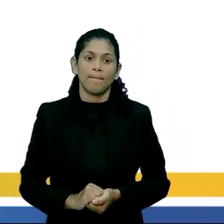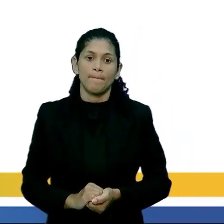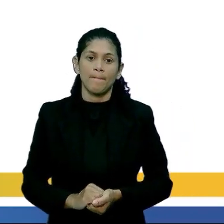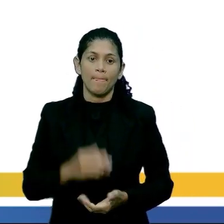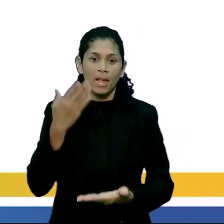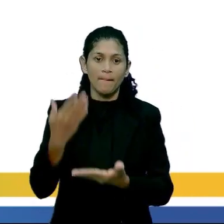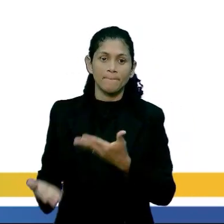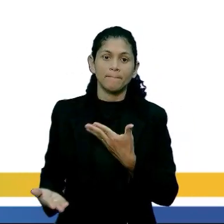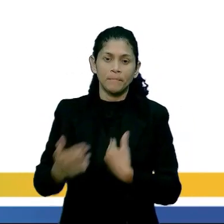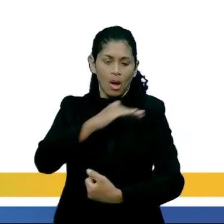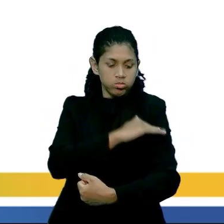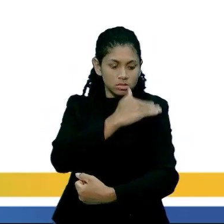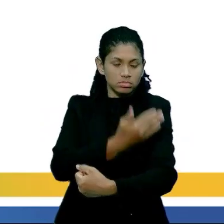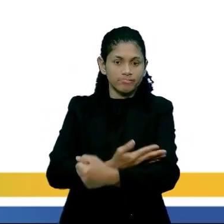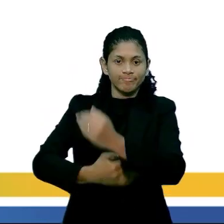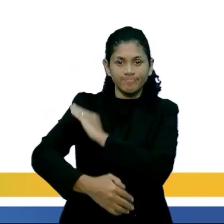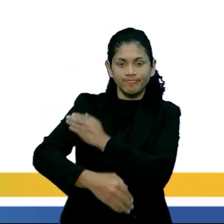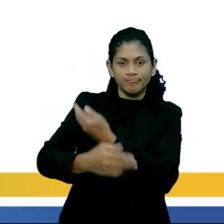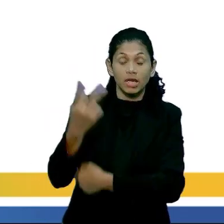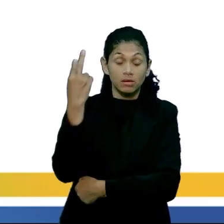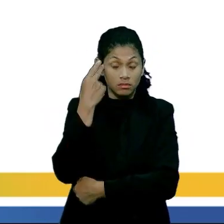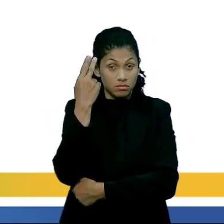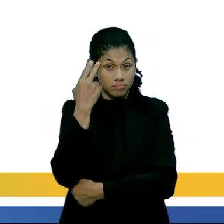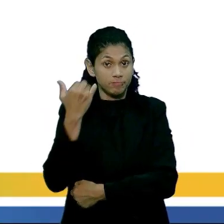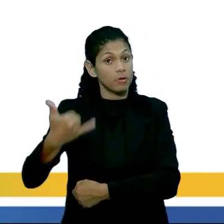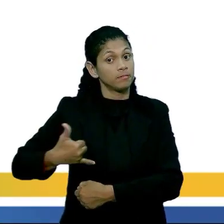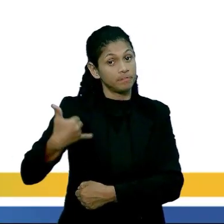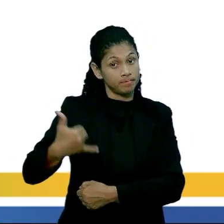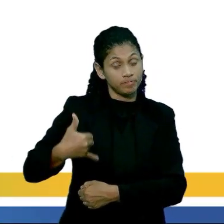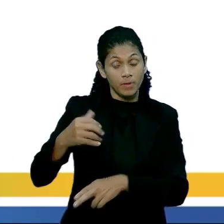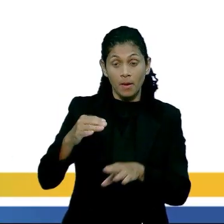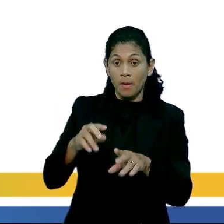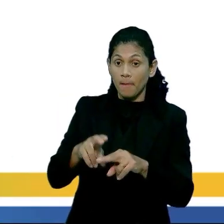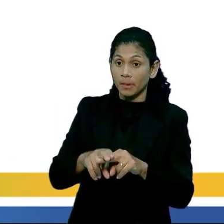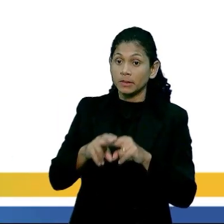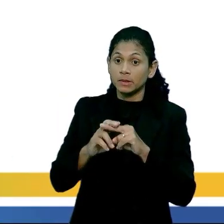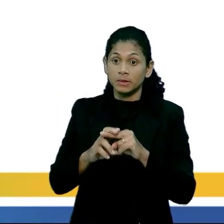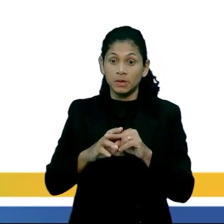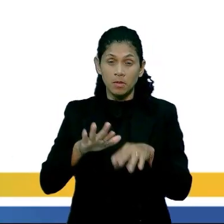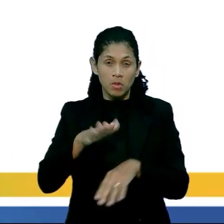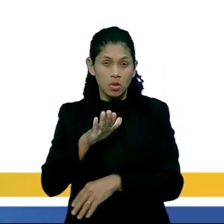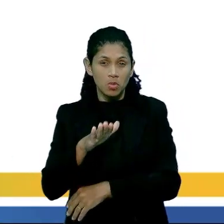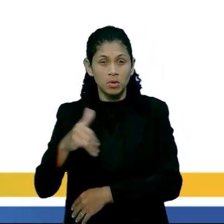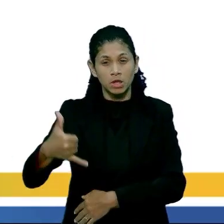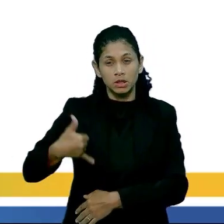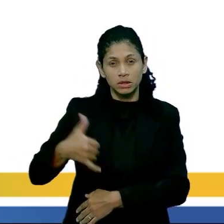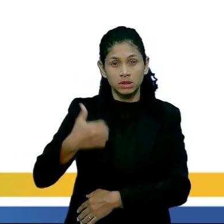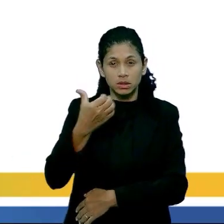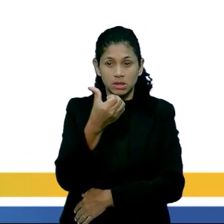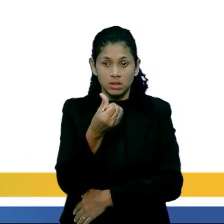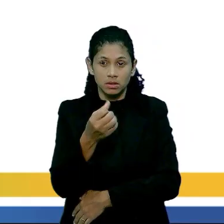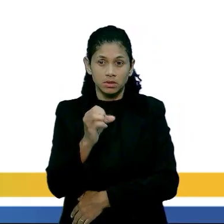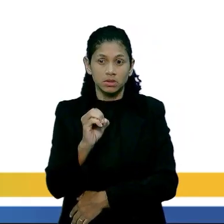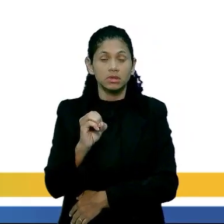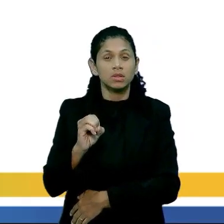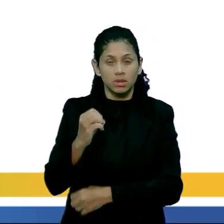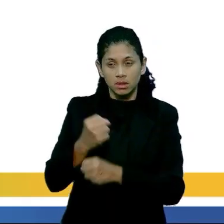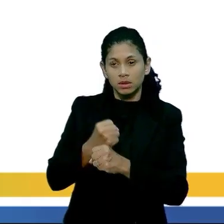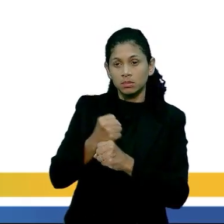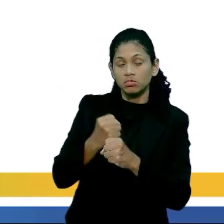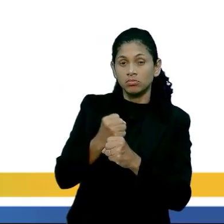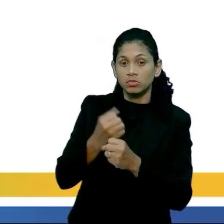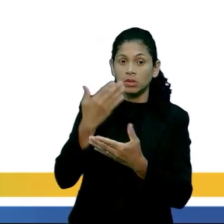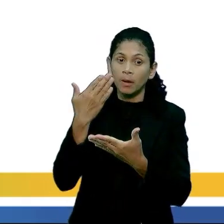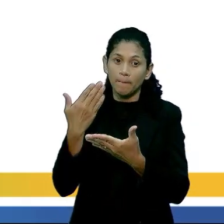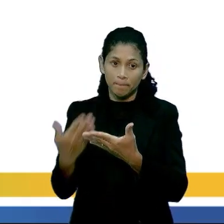perda de massa muscular é comum com a idade, porém, é na faixa dos 60 que elas se tornam clinicamente perceptível e